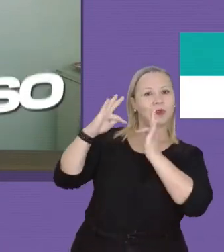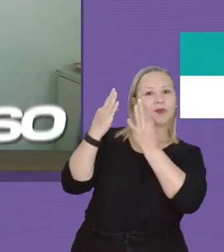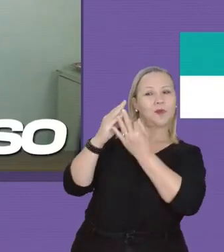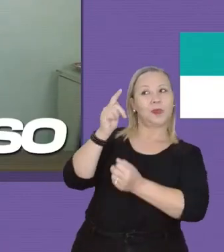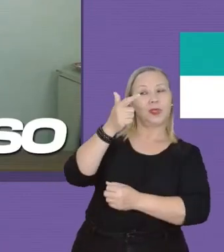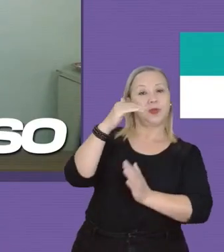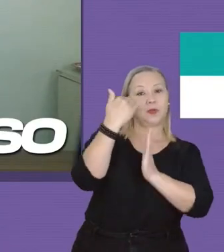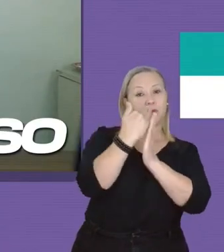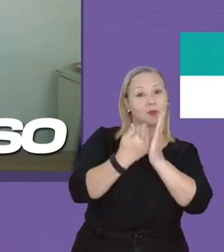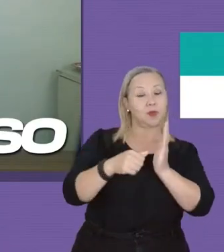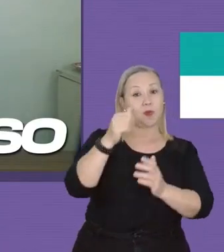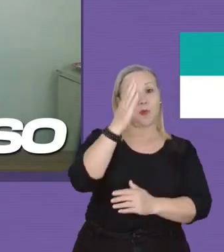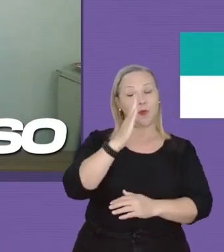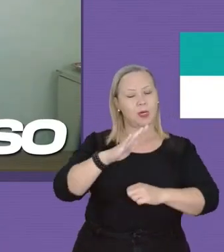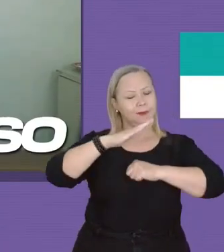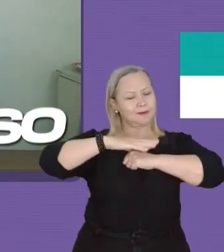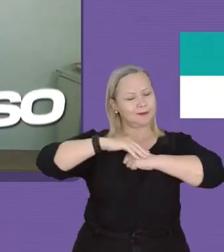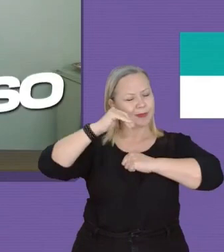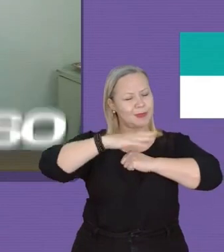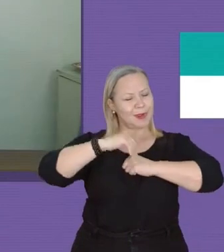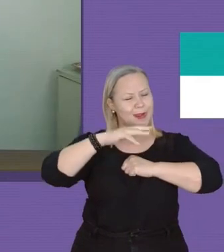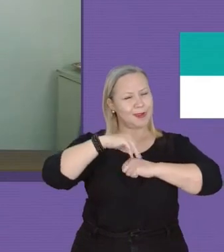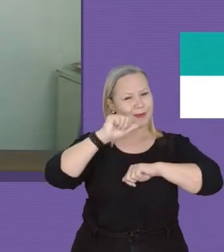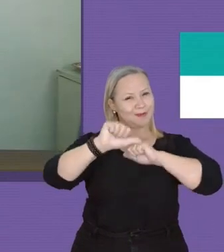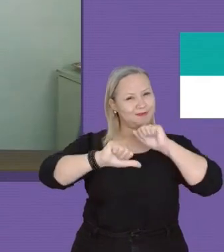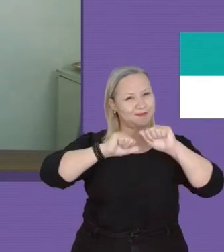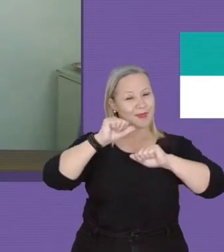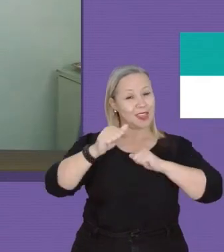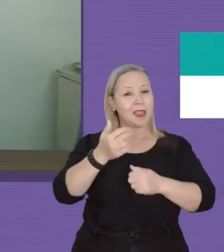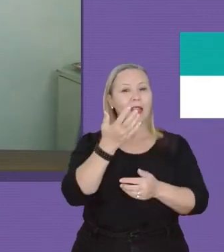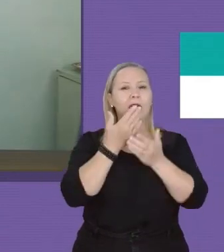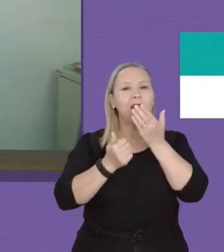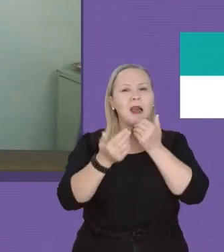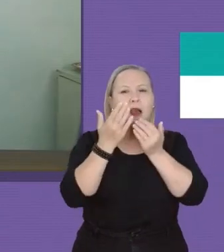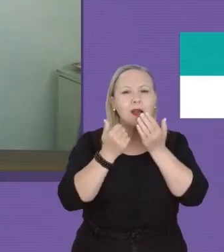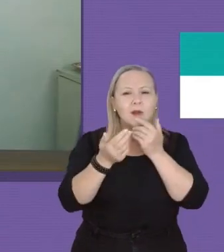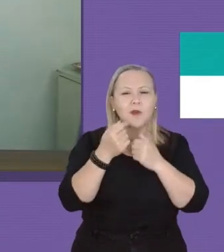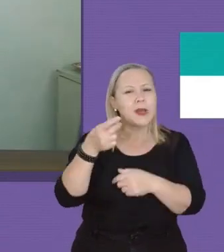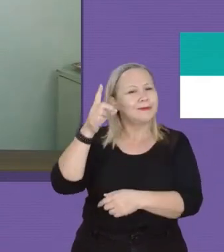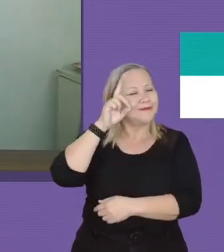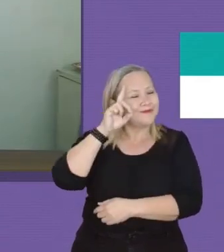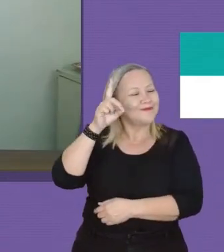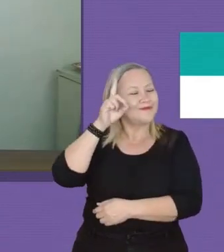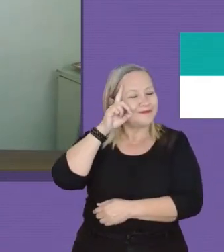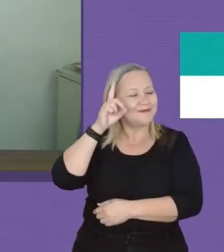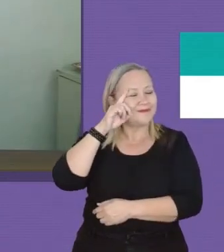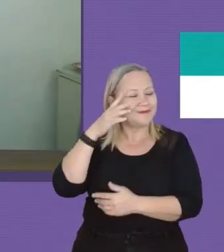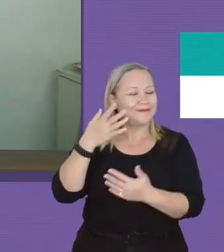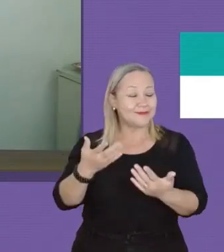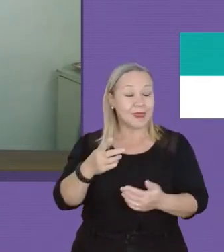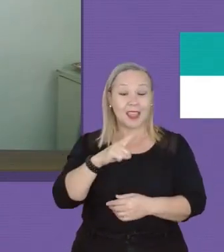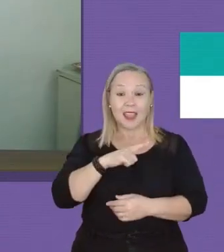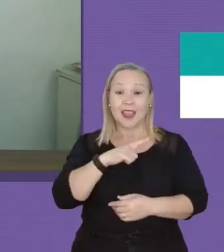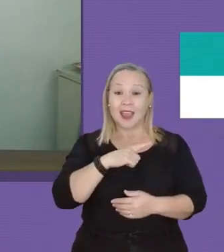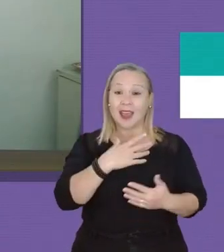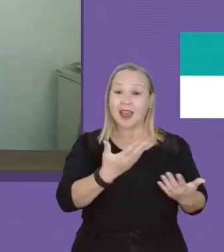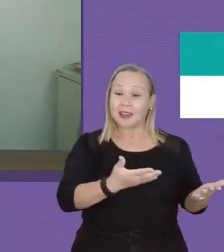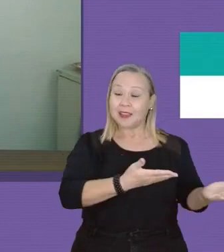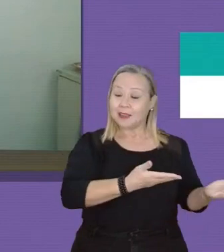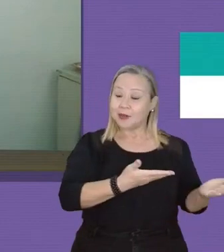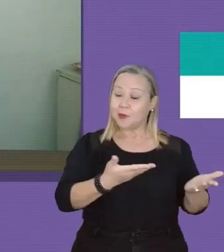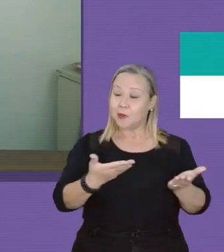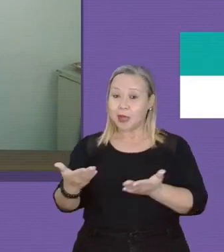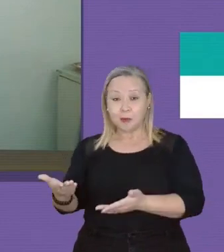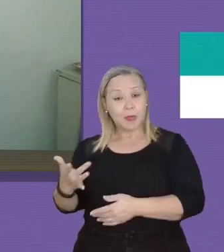como o Brasil Carinhoso, passou a comer regularmente todos os dias e a ter acompanhamento de